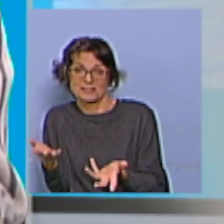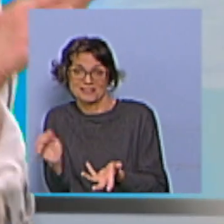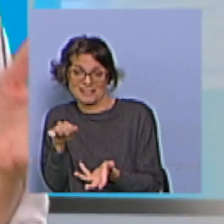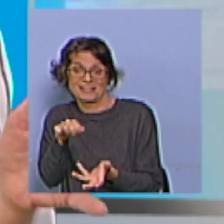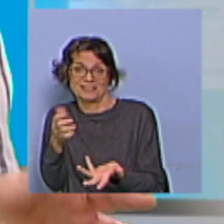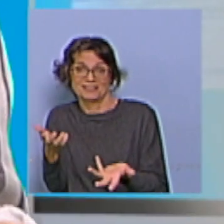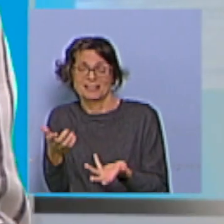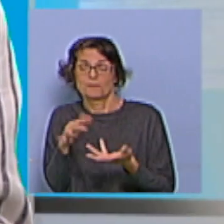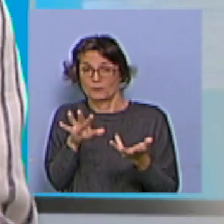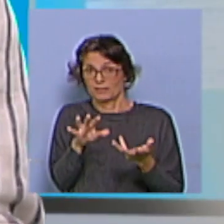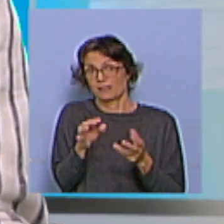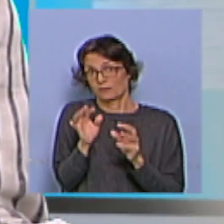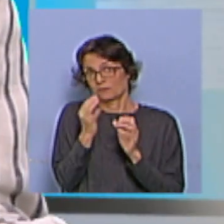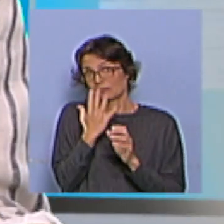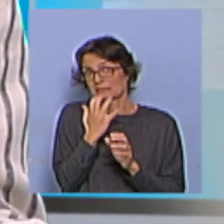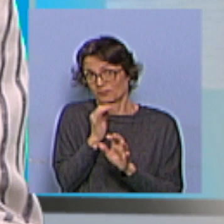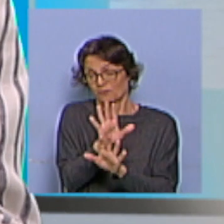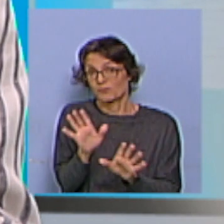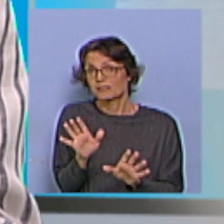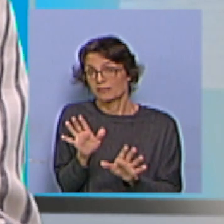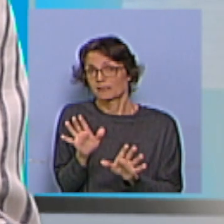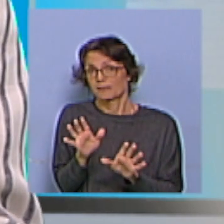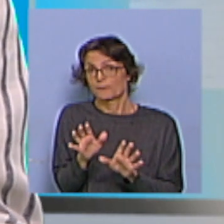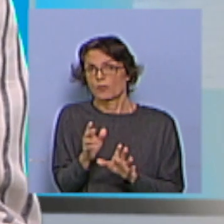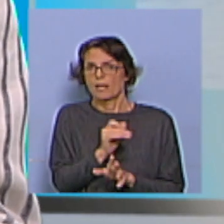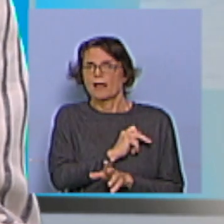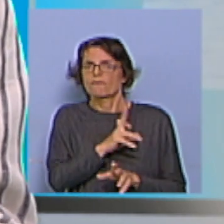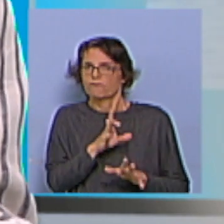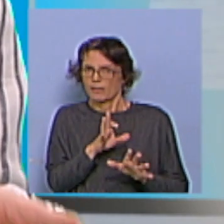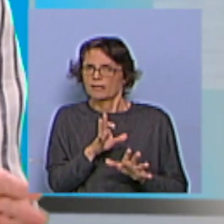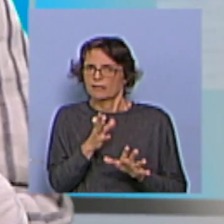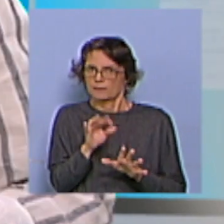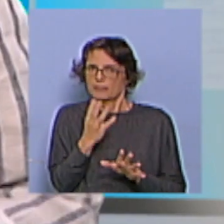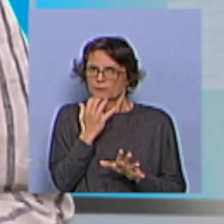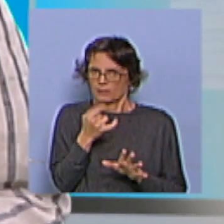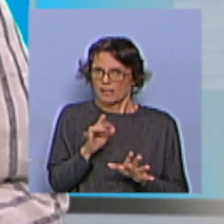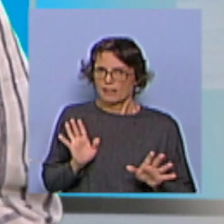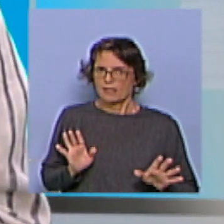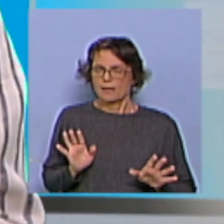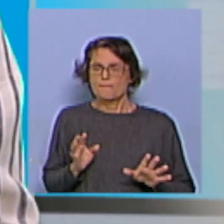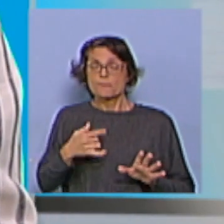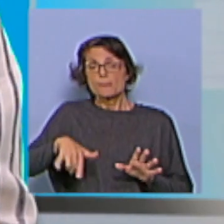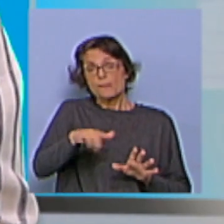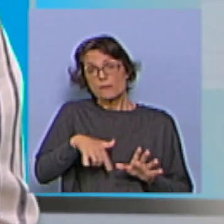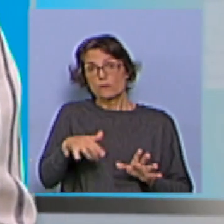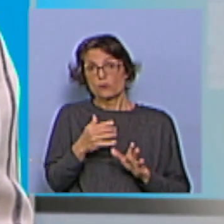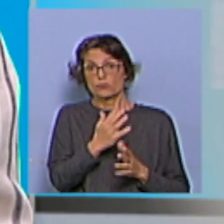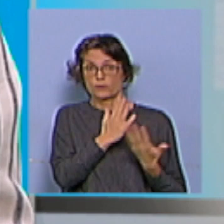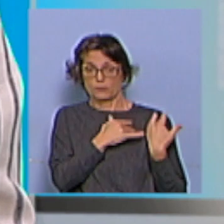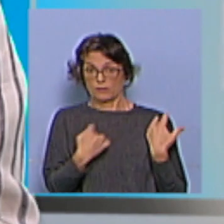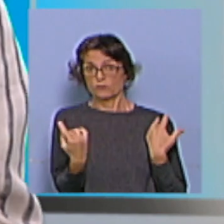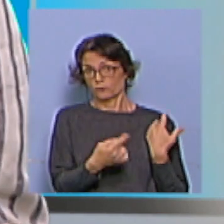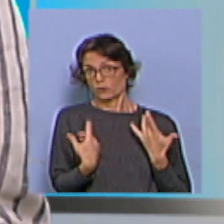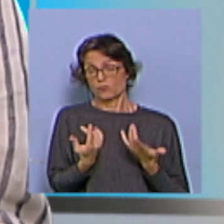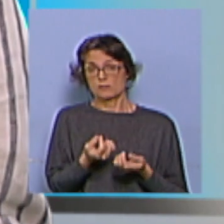nos salvaguardam das coisas do mundo, não é isso a fé, não é? E, portanto, agimos de acordo com aquilo